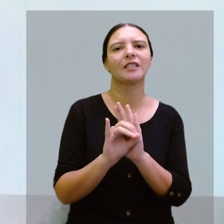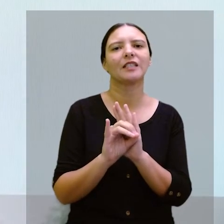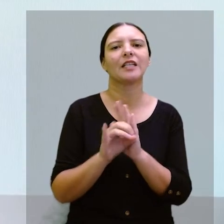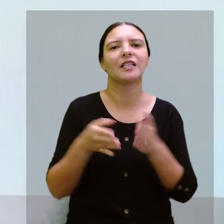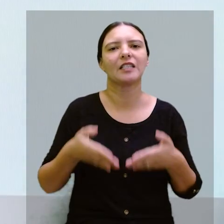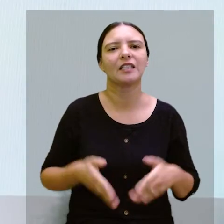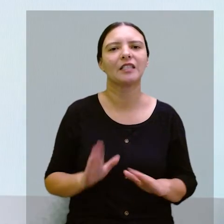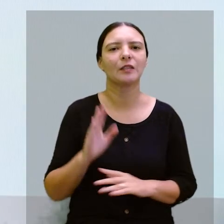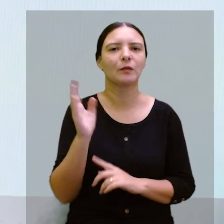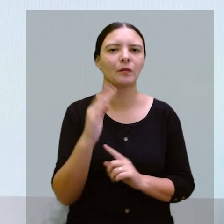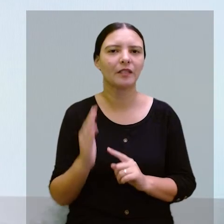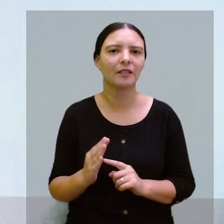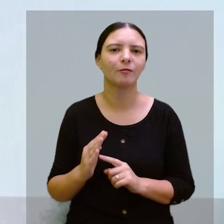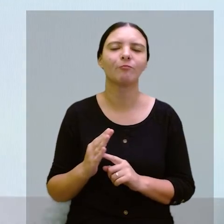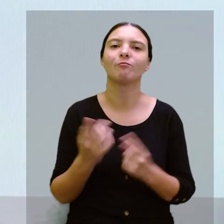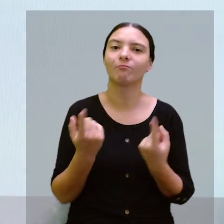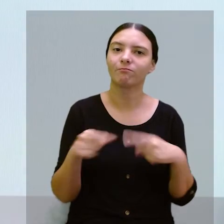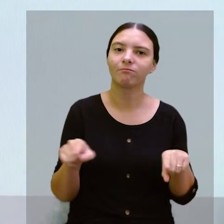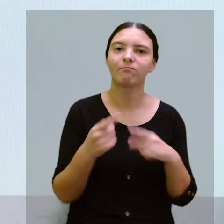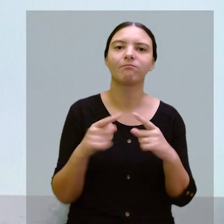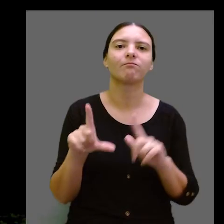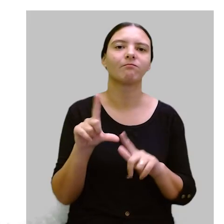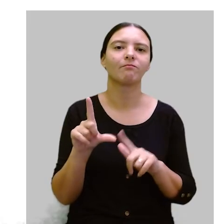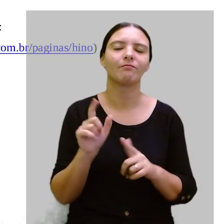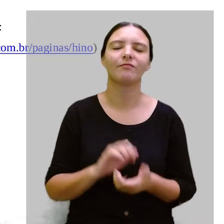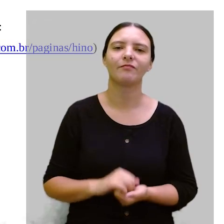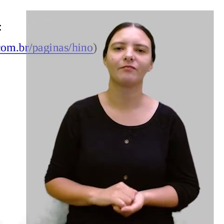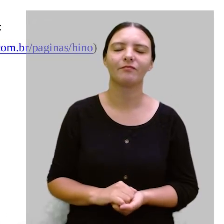é? Então,